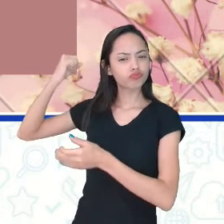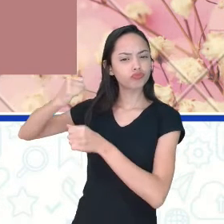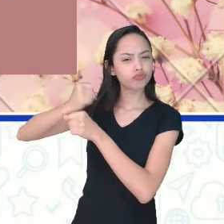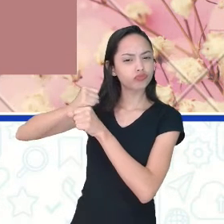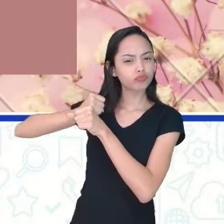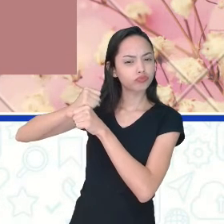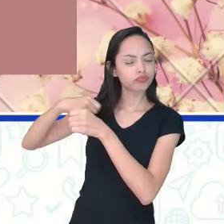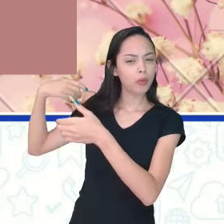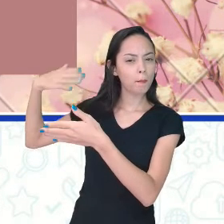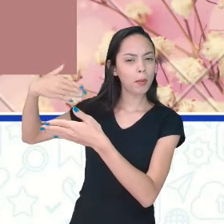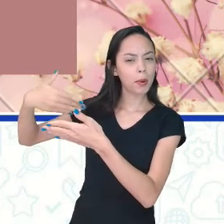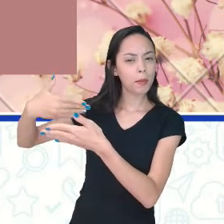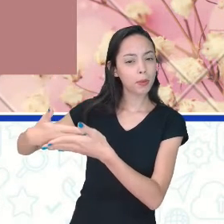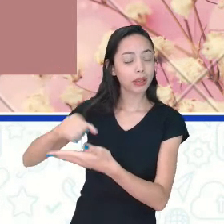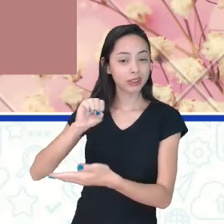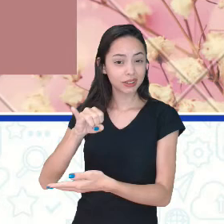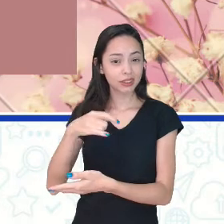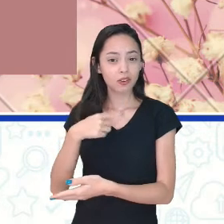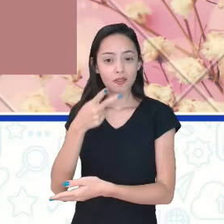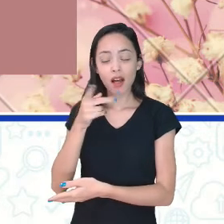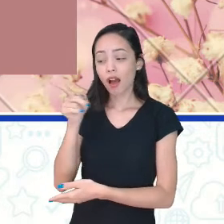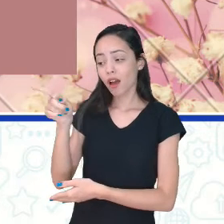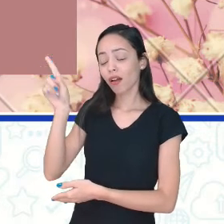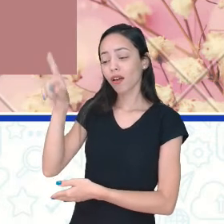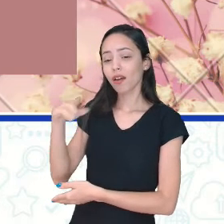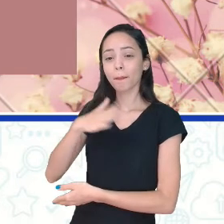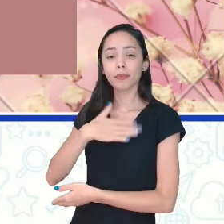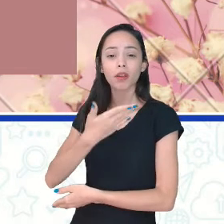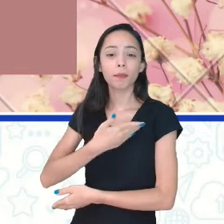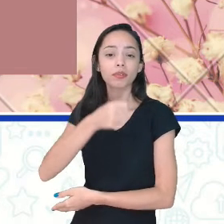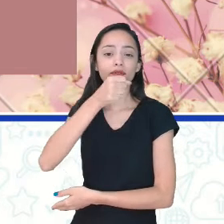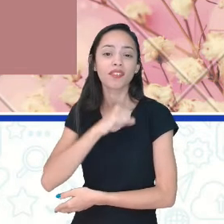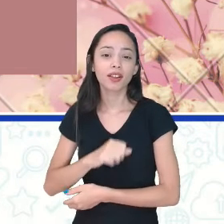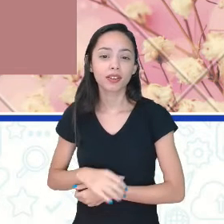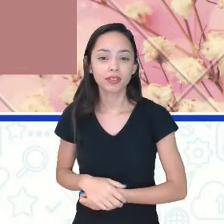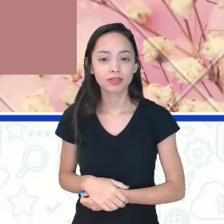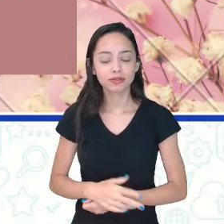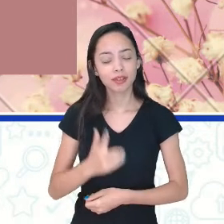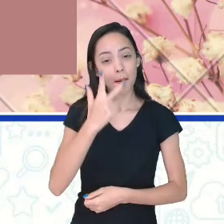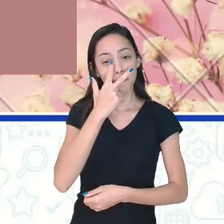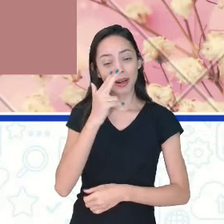anterior. Quando eu digo ela é minha amiga velha, a gente pode dizer, a gente